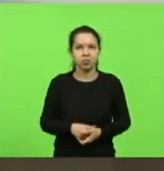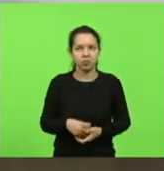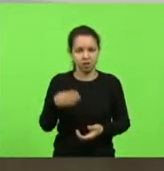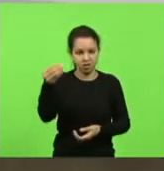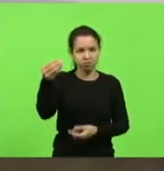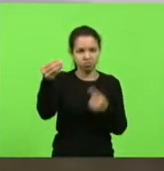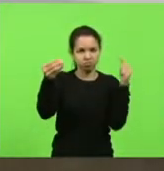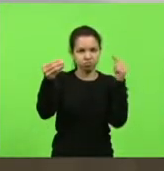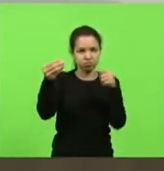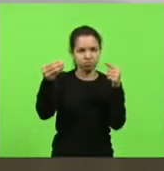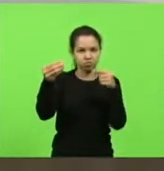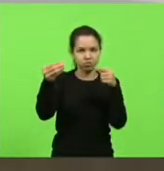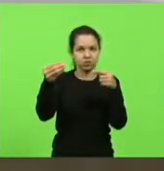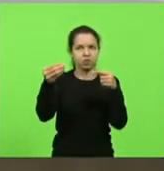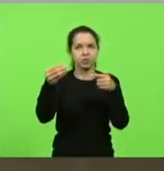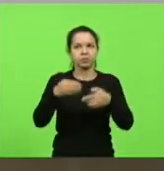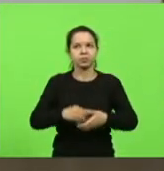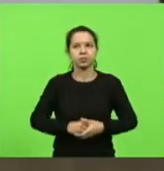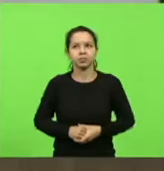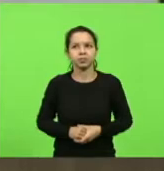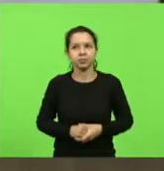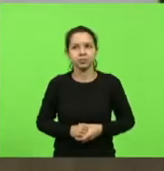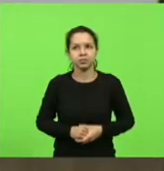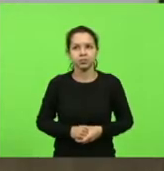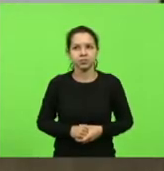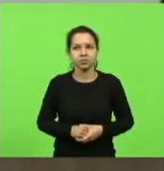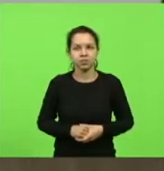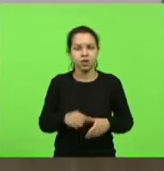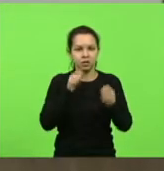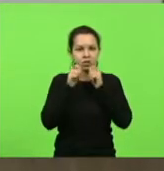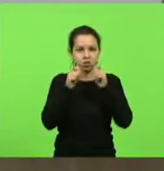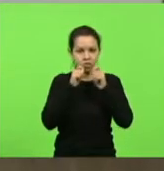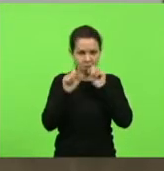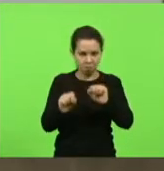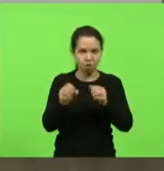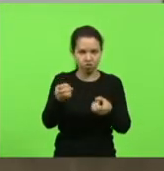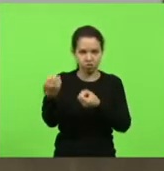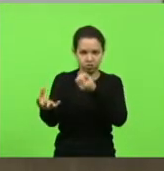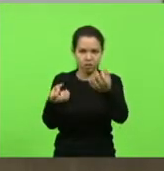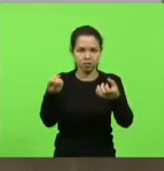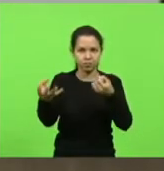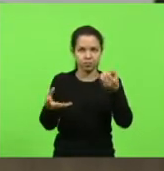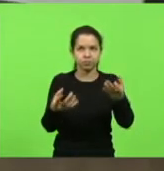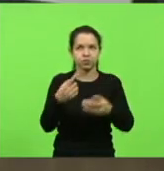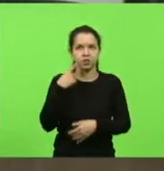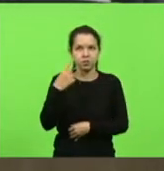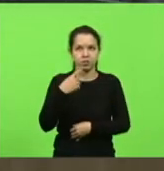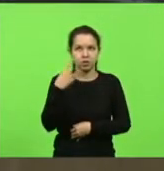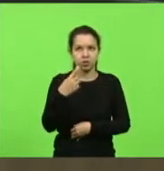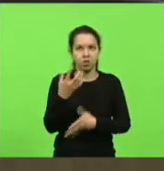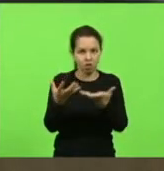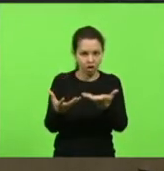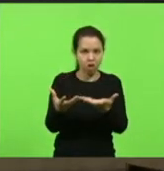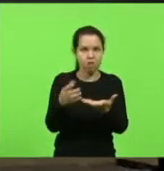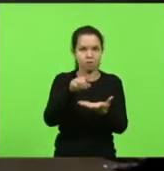aqui. Por gentileza, que a assessoria puder entregar para os deputados, quero que vocês